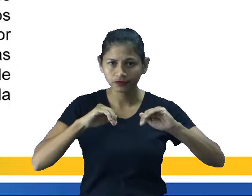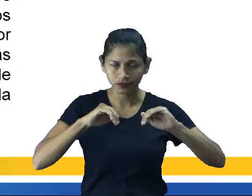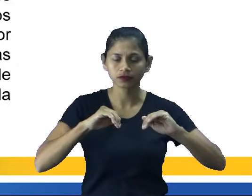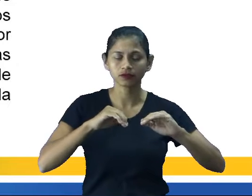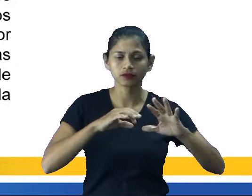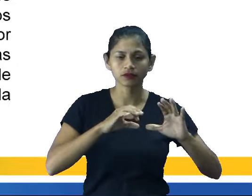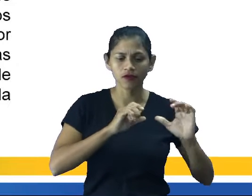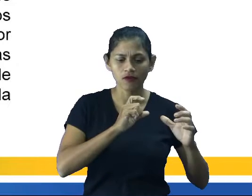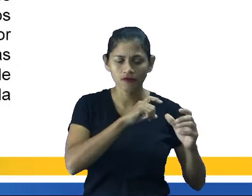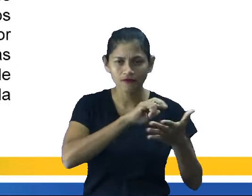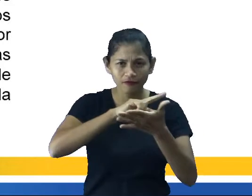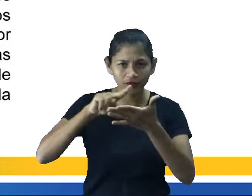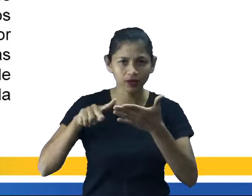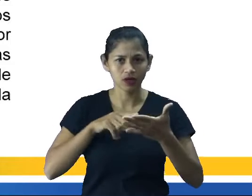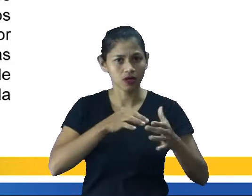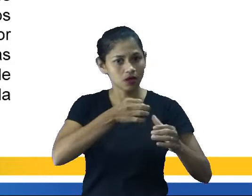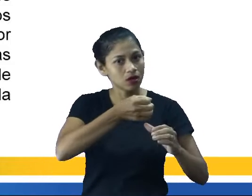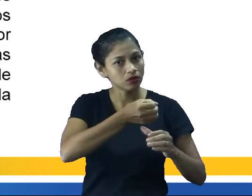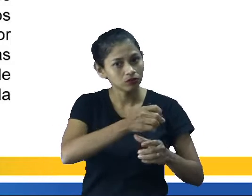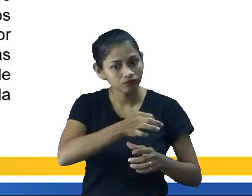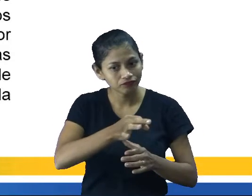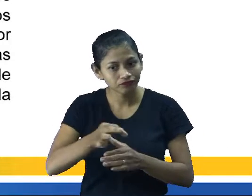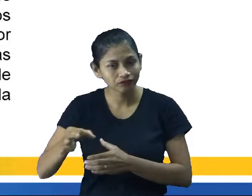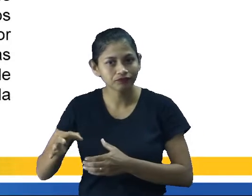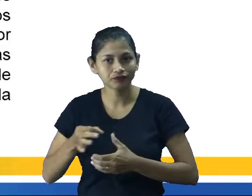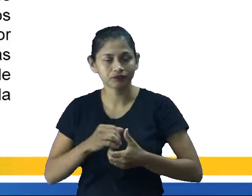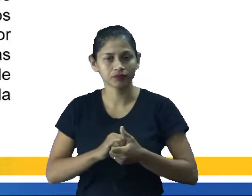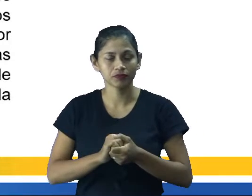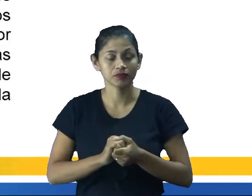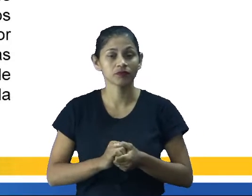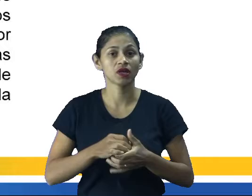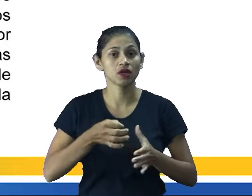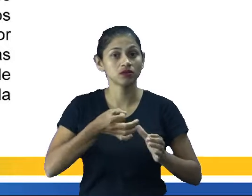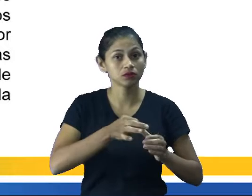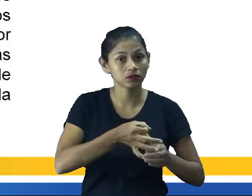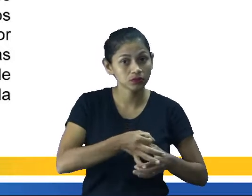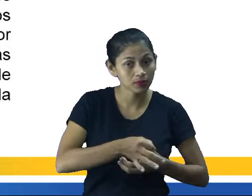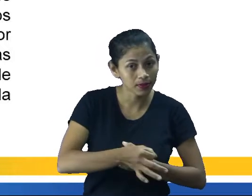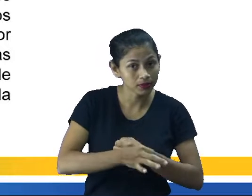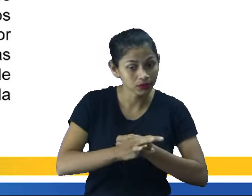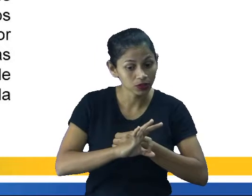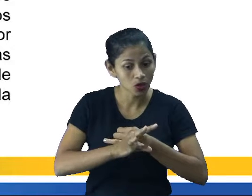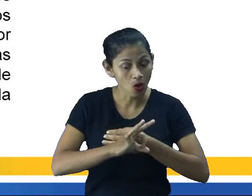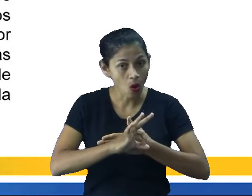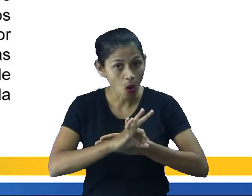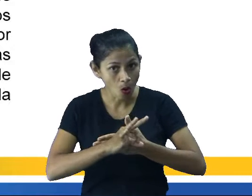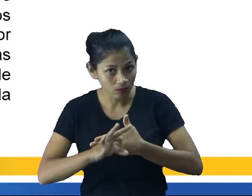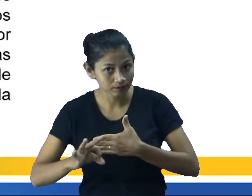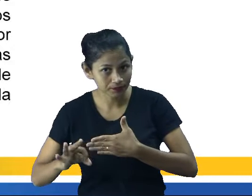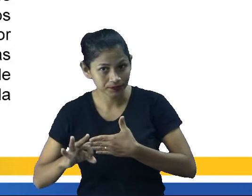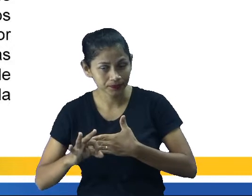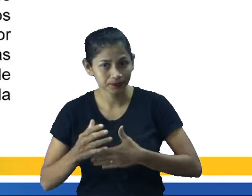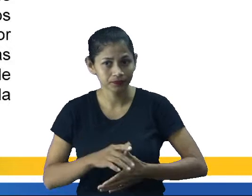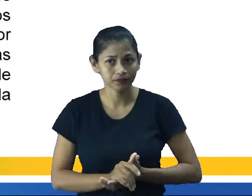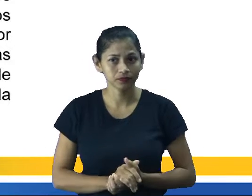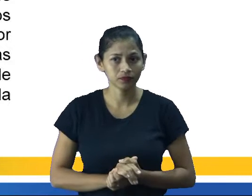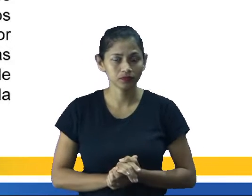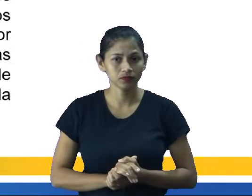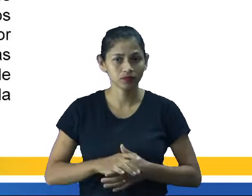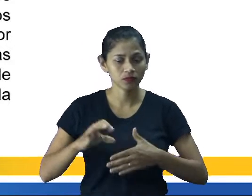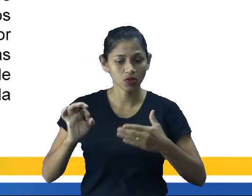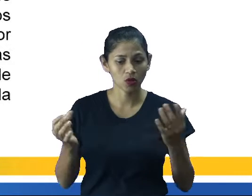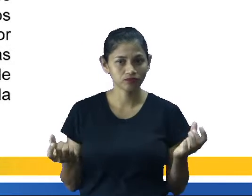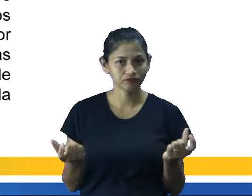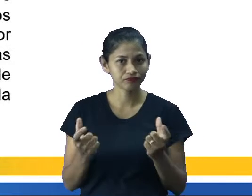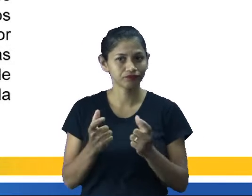característica, composição bioquímica e função. Esses compartimentos são chamados de organelas. Eles são delimitados por uma membrana composta